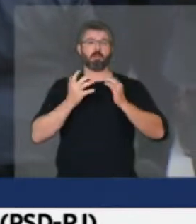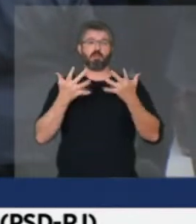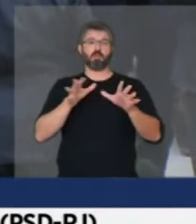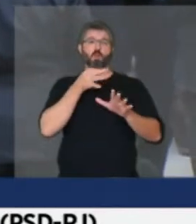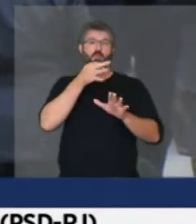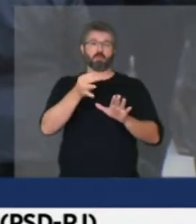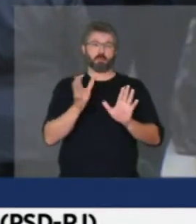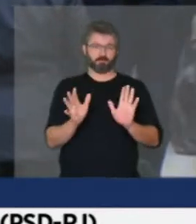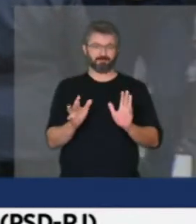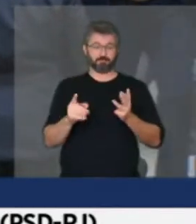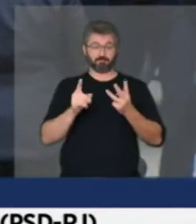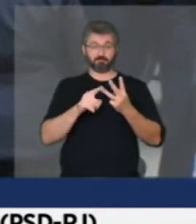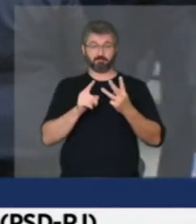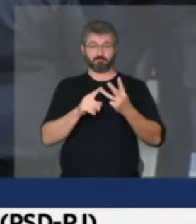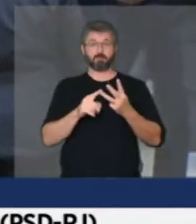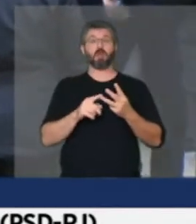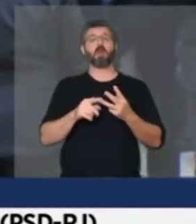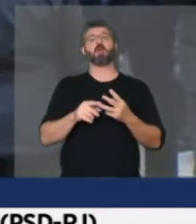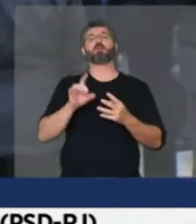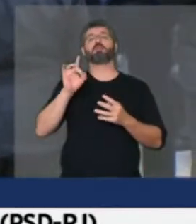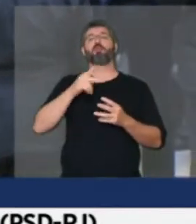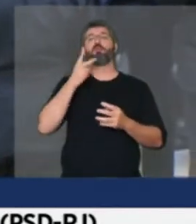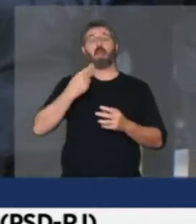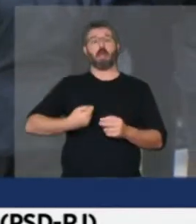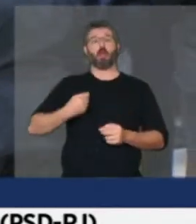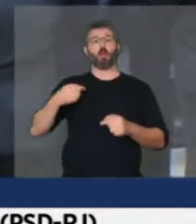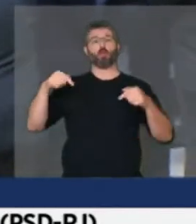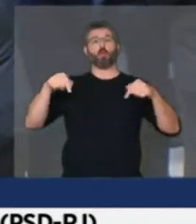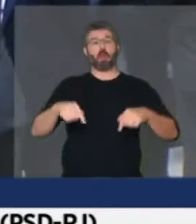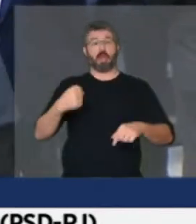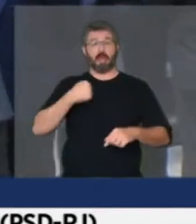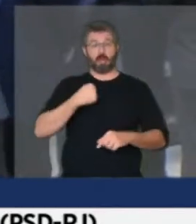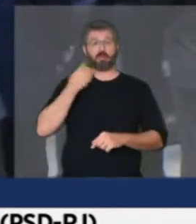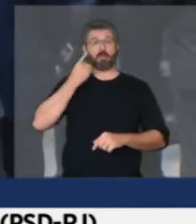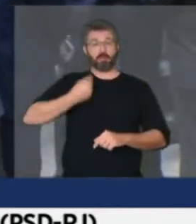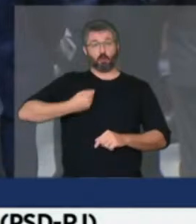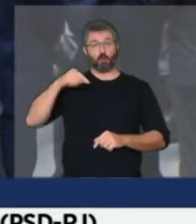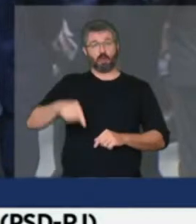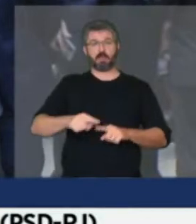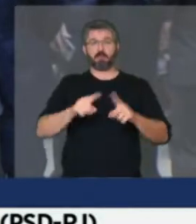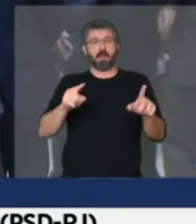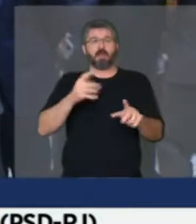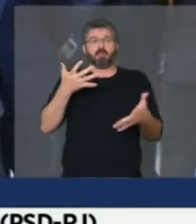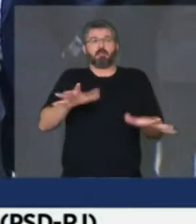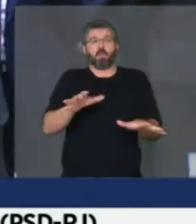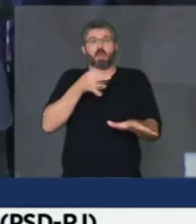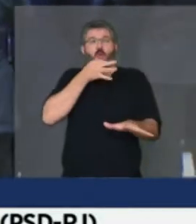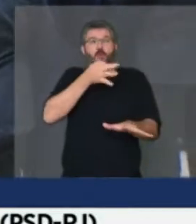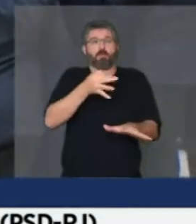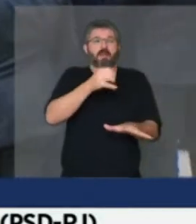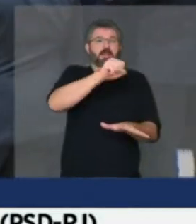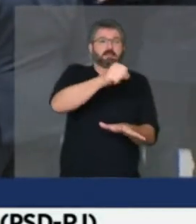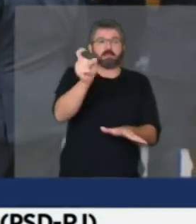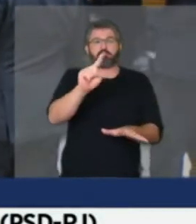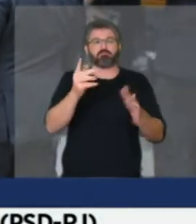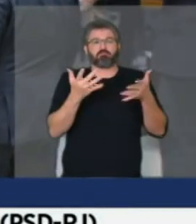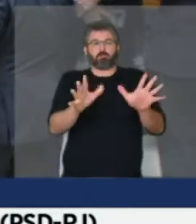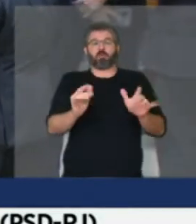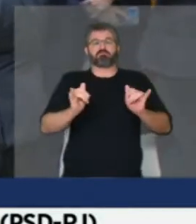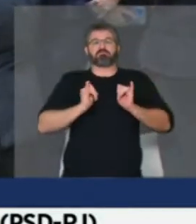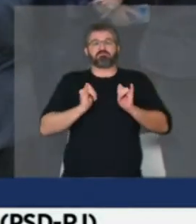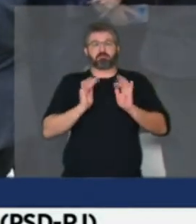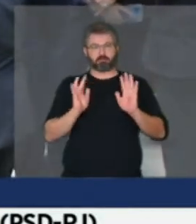voto pela abstenção conta para efeito do quórum de deliberação. Lembrando também que